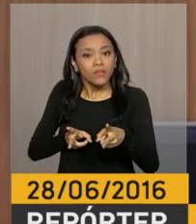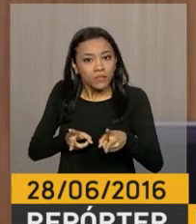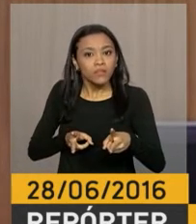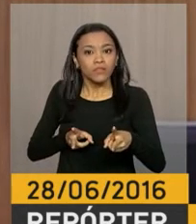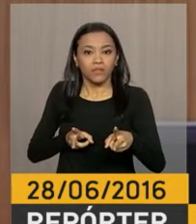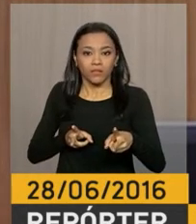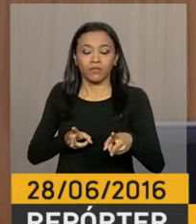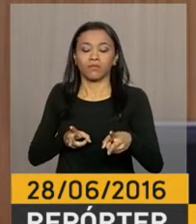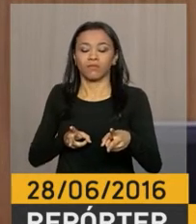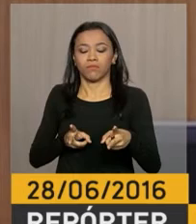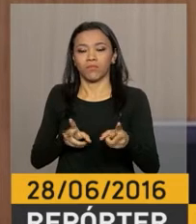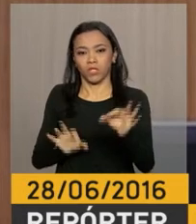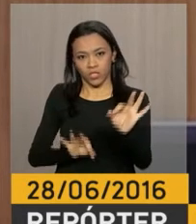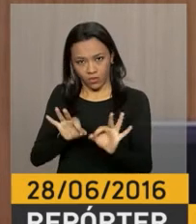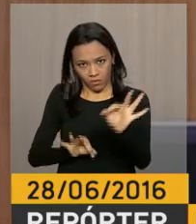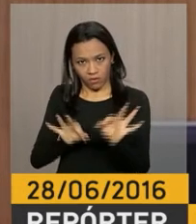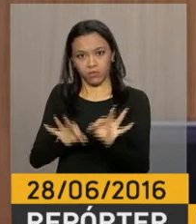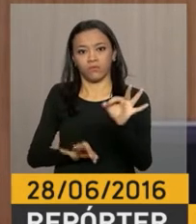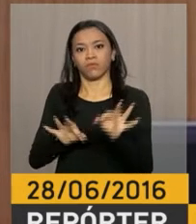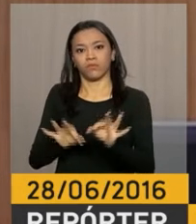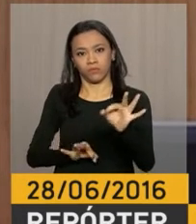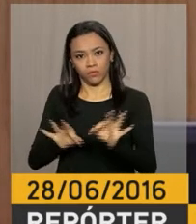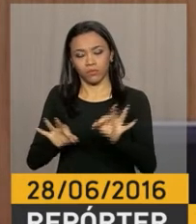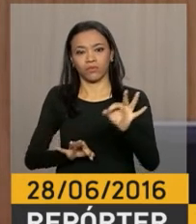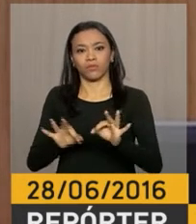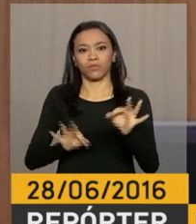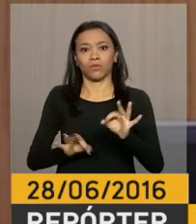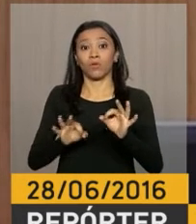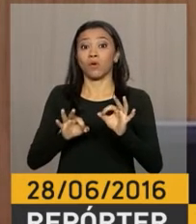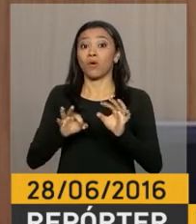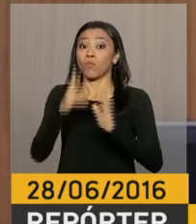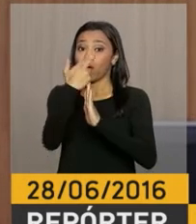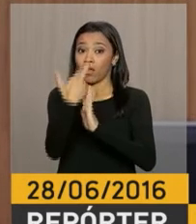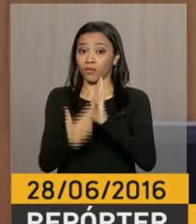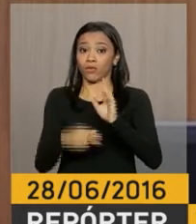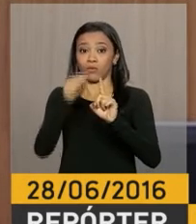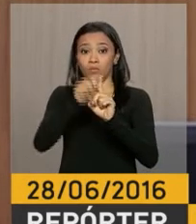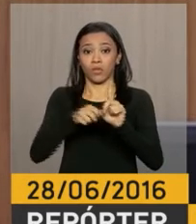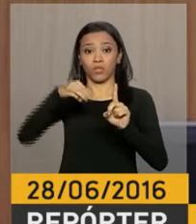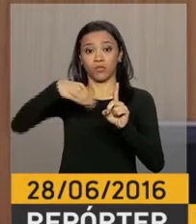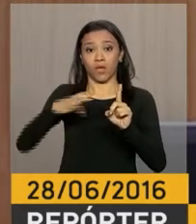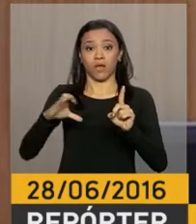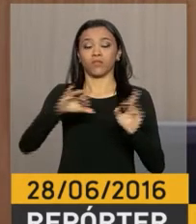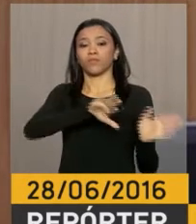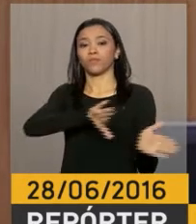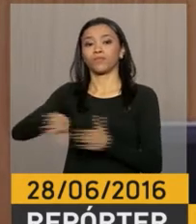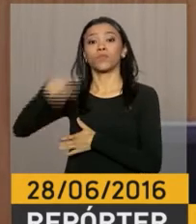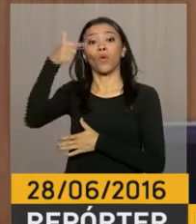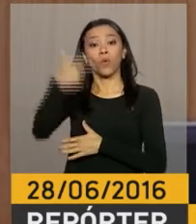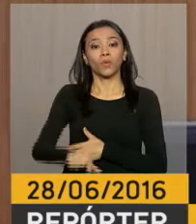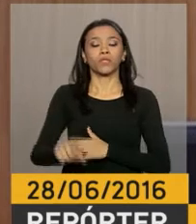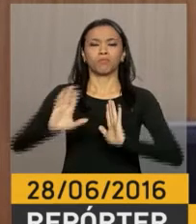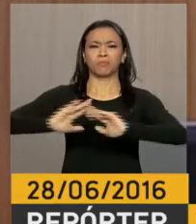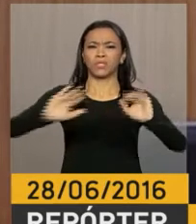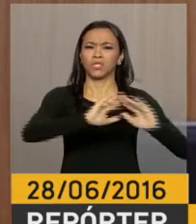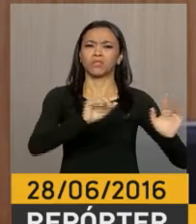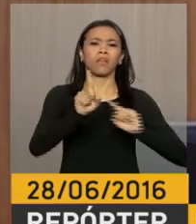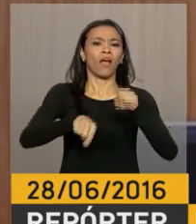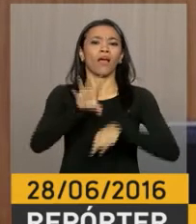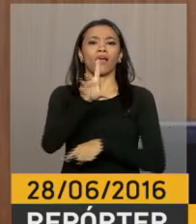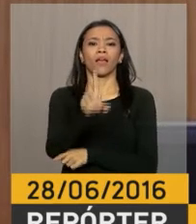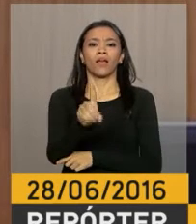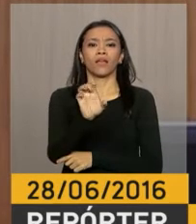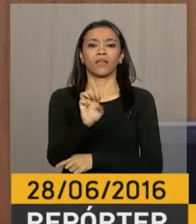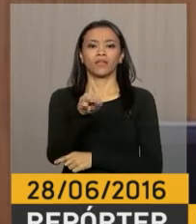é a mesma queda que se projetava para o relatório de março. No que diz respeito à demanda, investimentos,